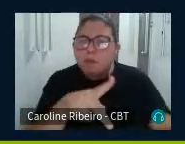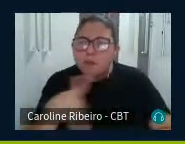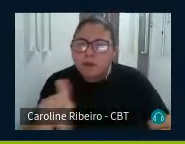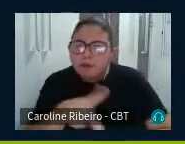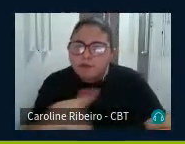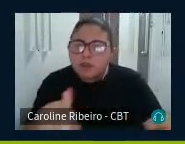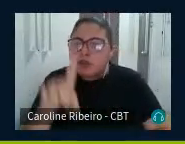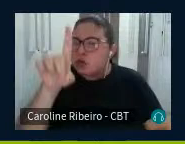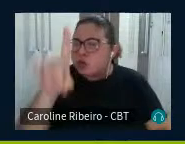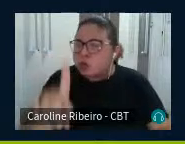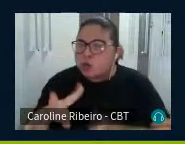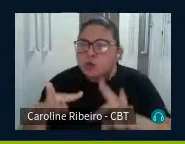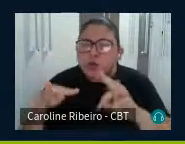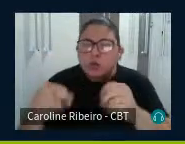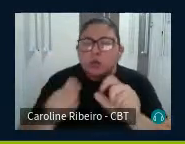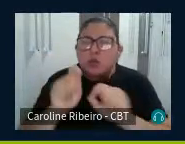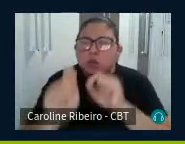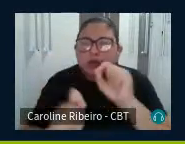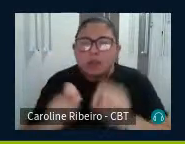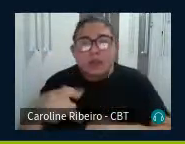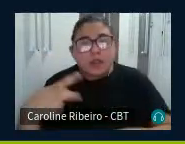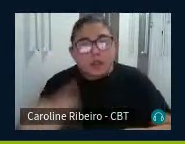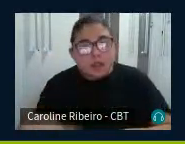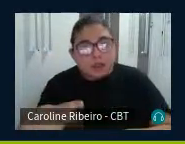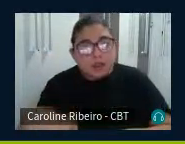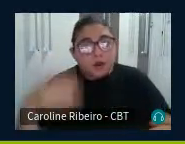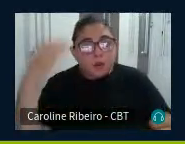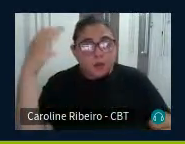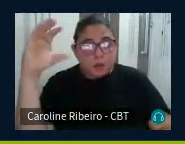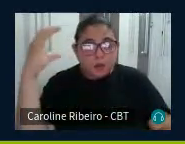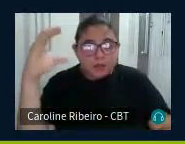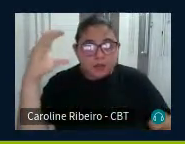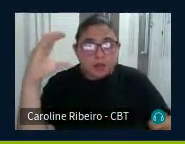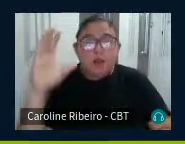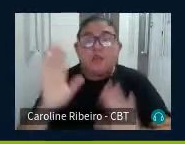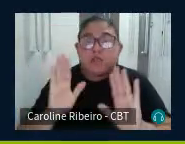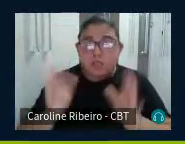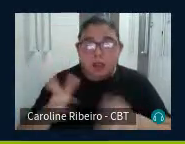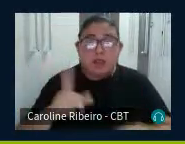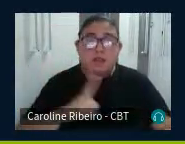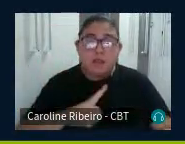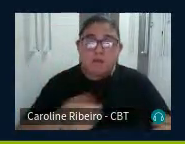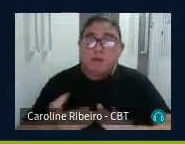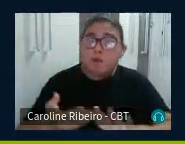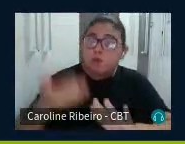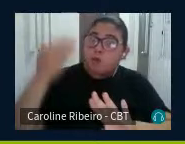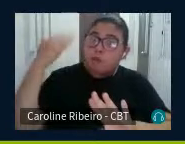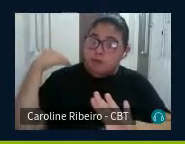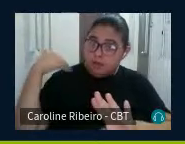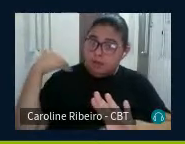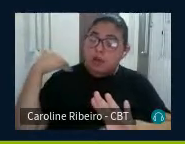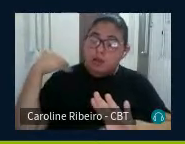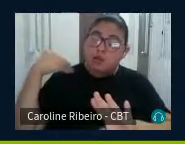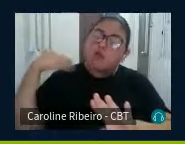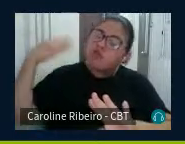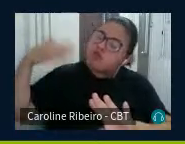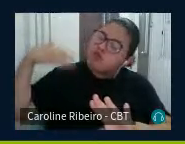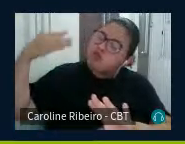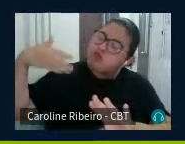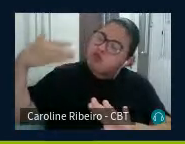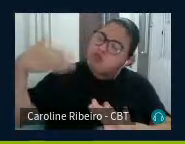técnicos administrativos do campo Cubatão. Já tivemos no outro momento e conseguimos